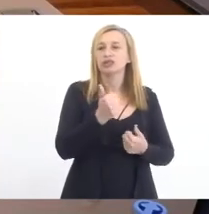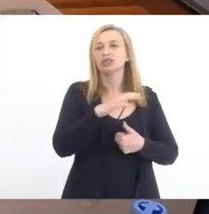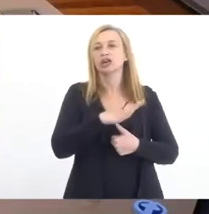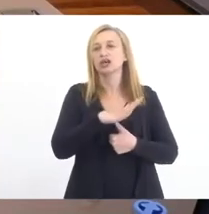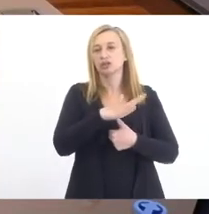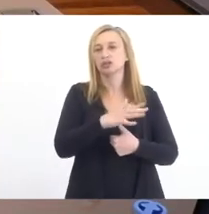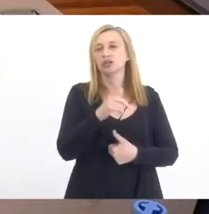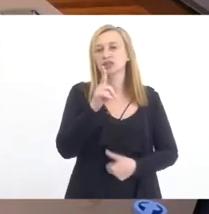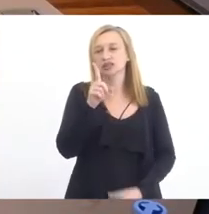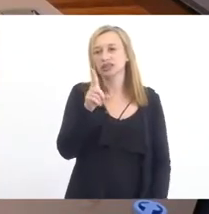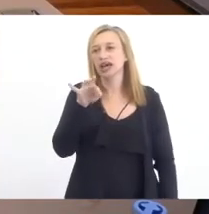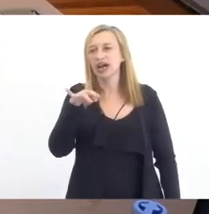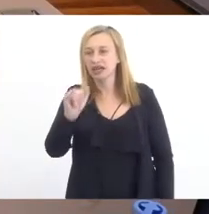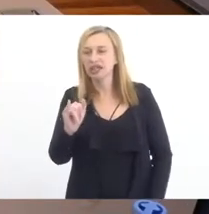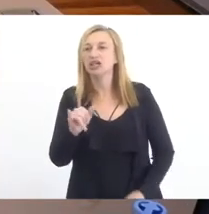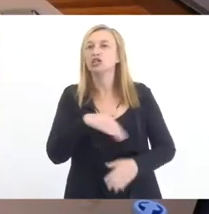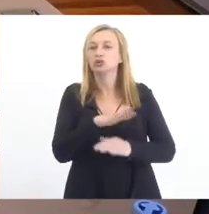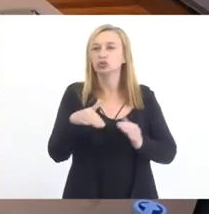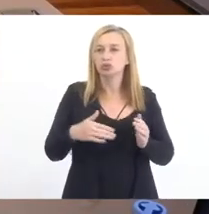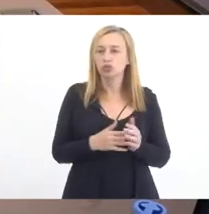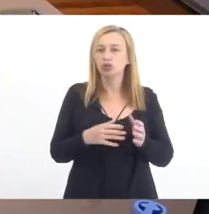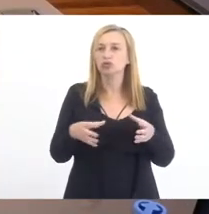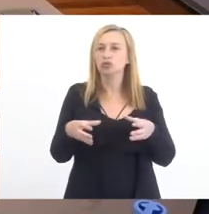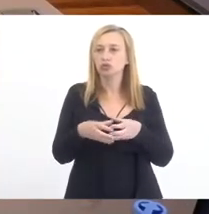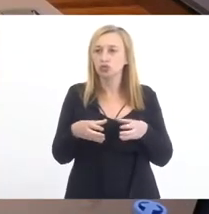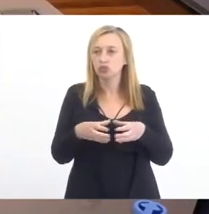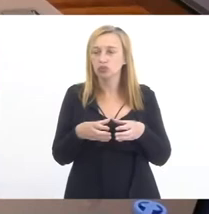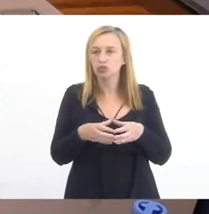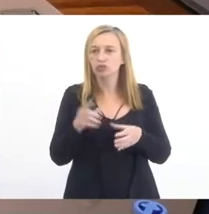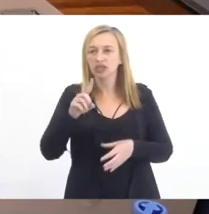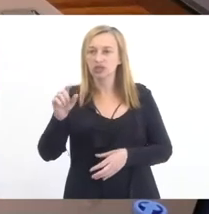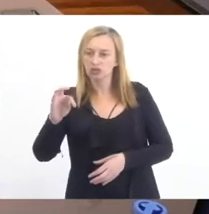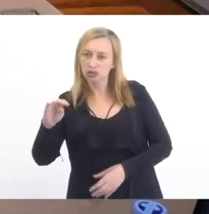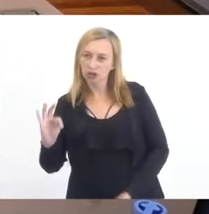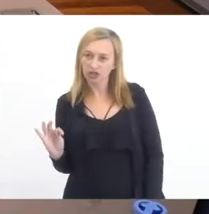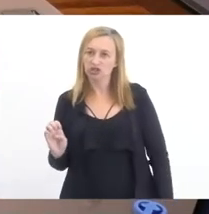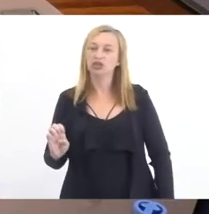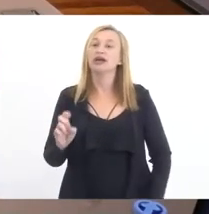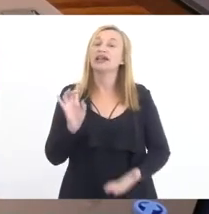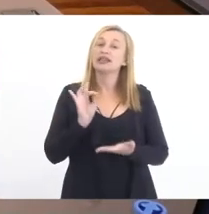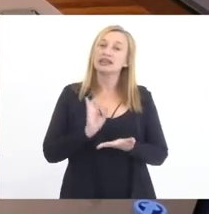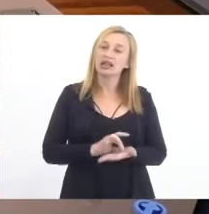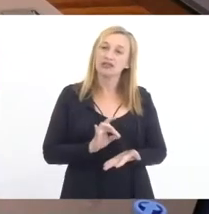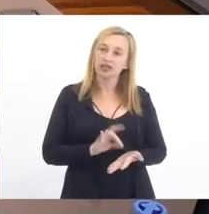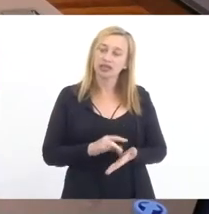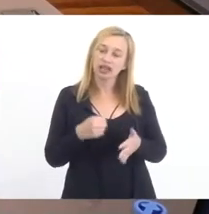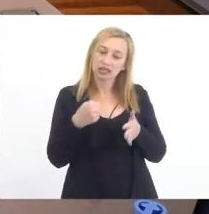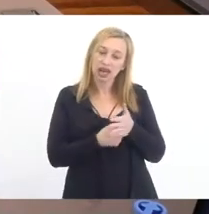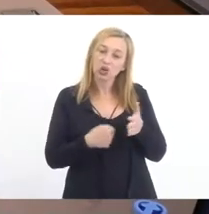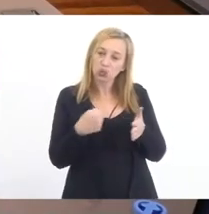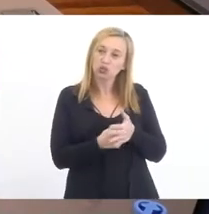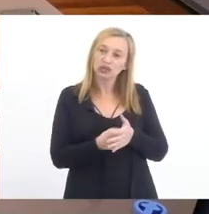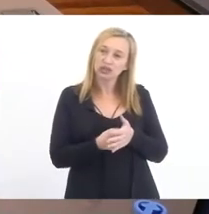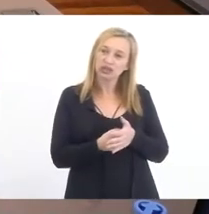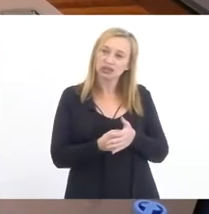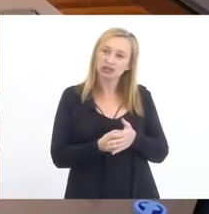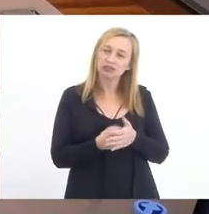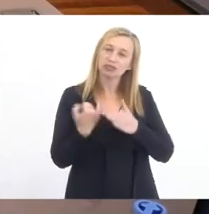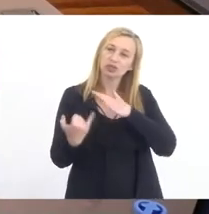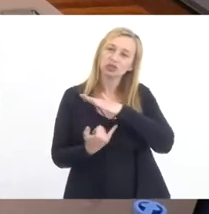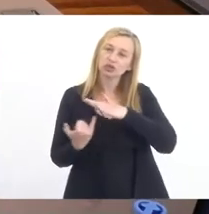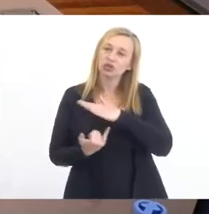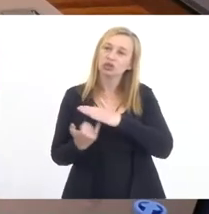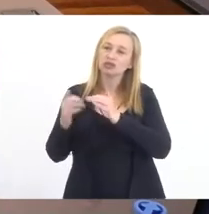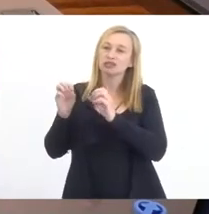né, cumprimento toda a comunidade useana, toda a comunidade aqui da Zona Oeste. Na verdade, a luta, né, pela instituição de